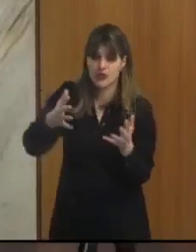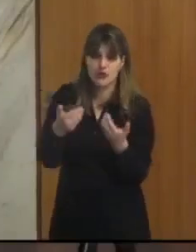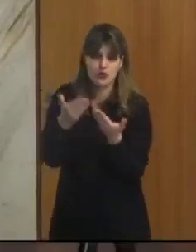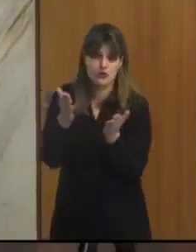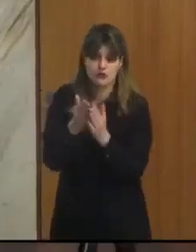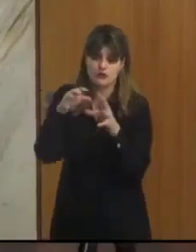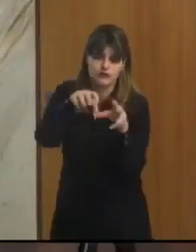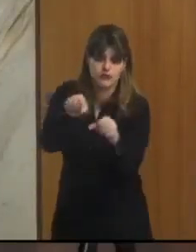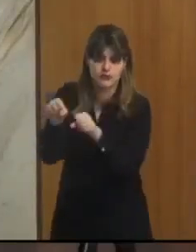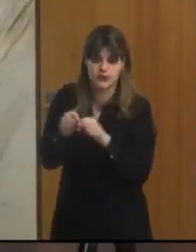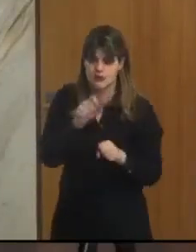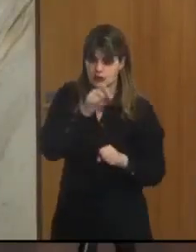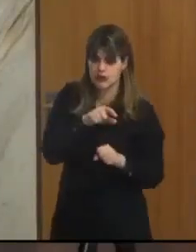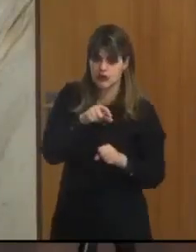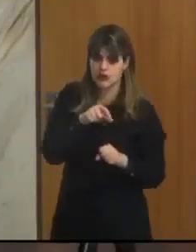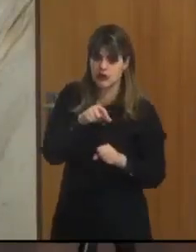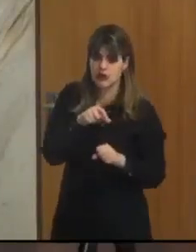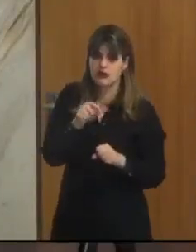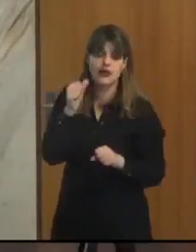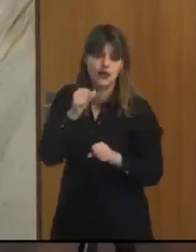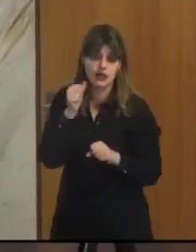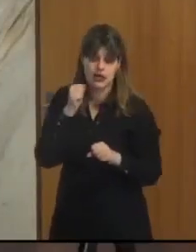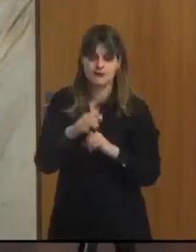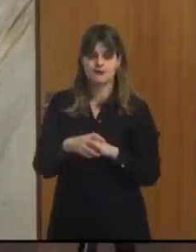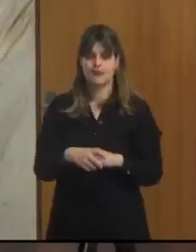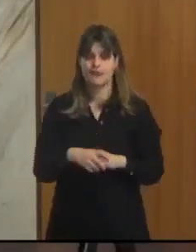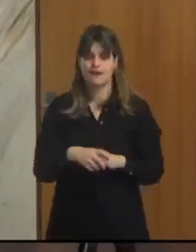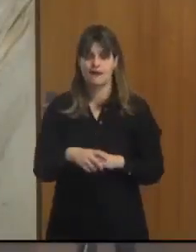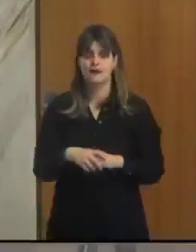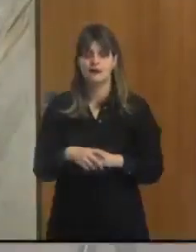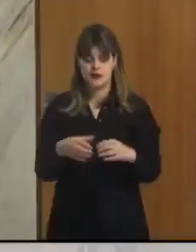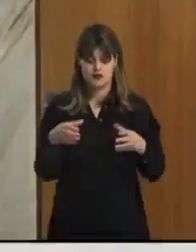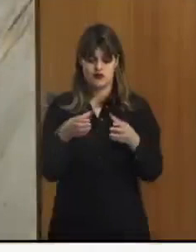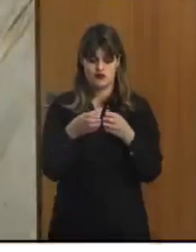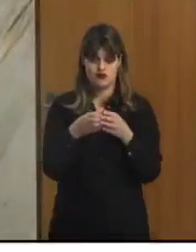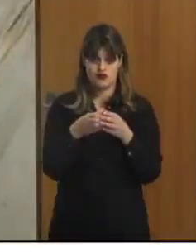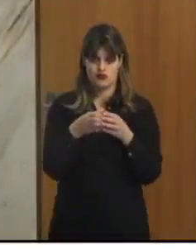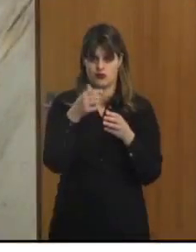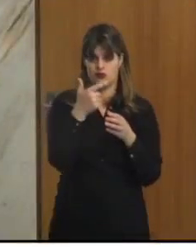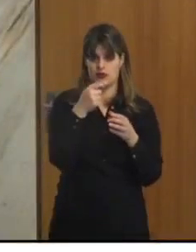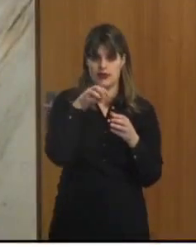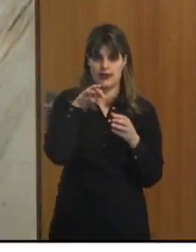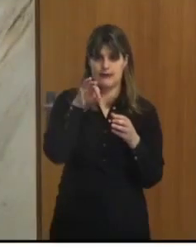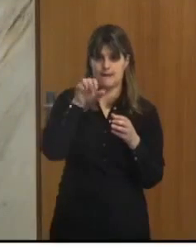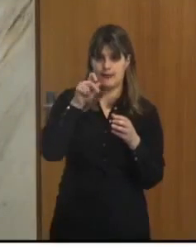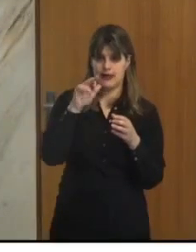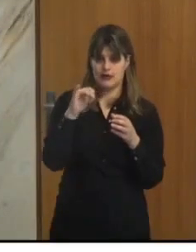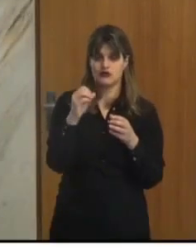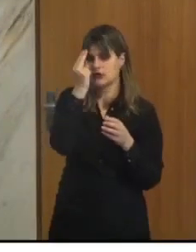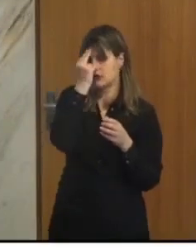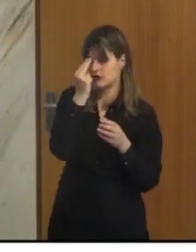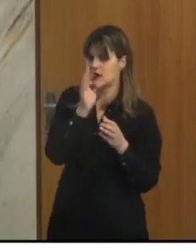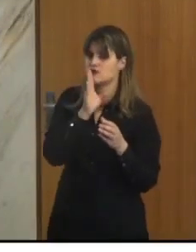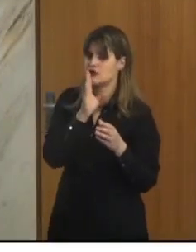conquistar de Sor a Leiria. Portanto, os templários passam a habitar no castelo que